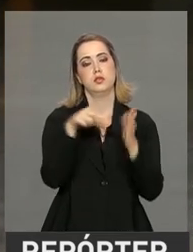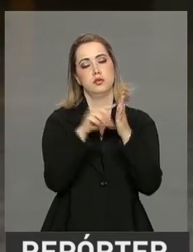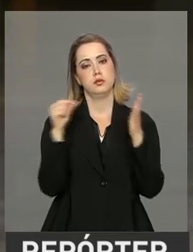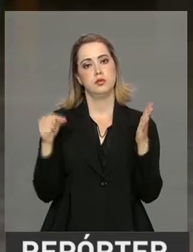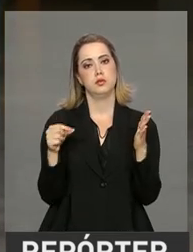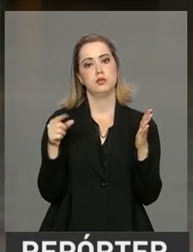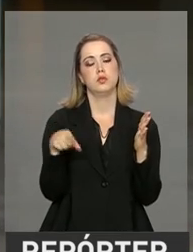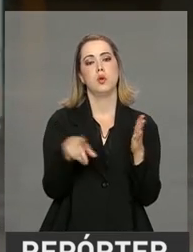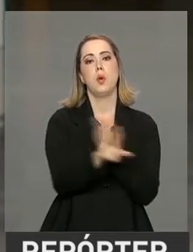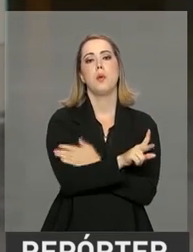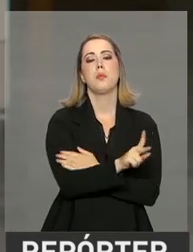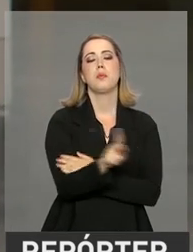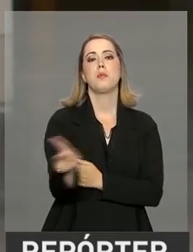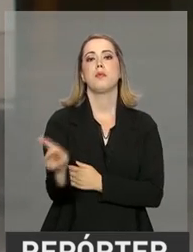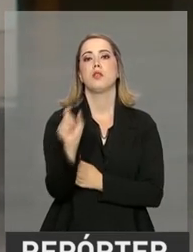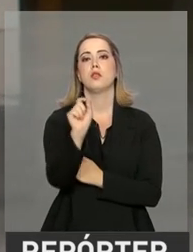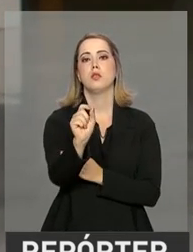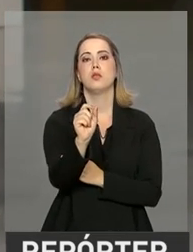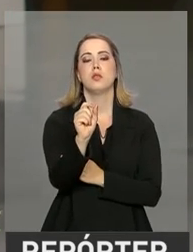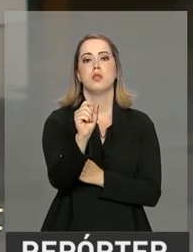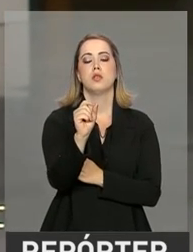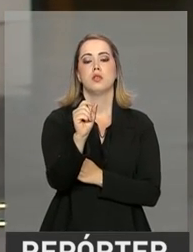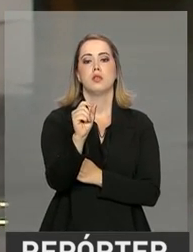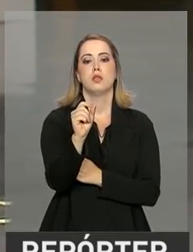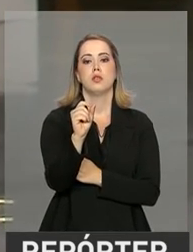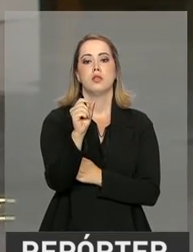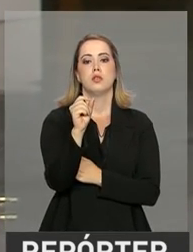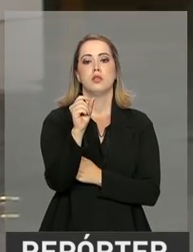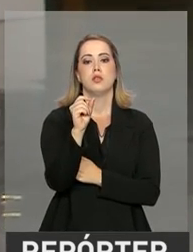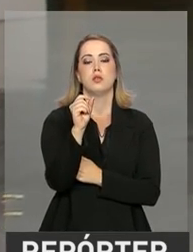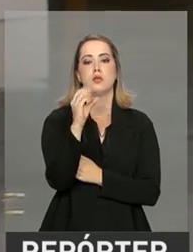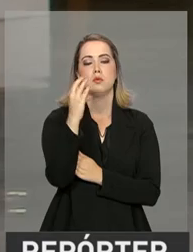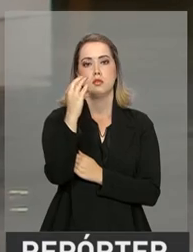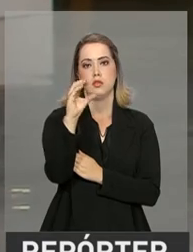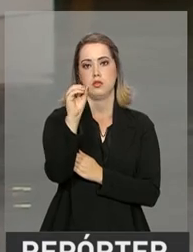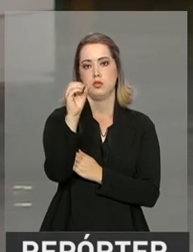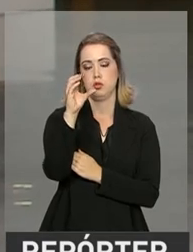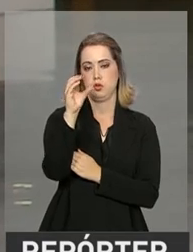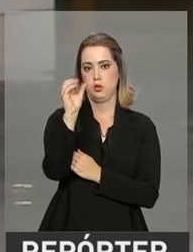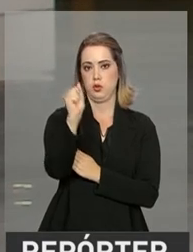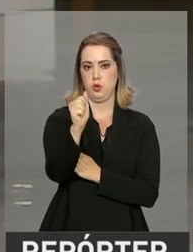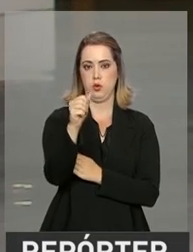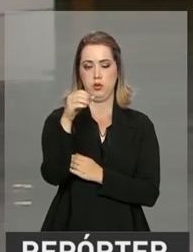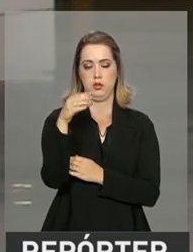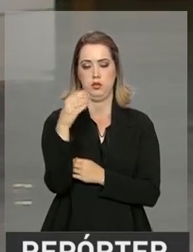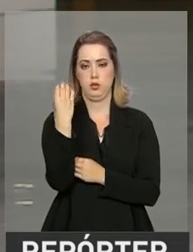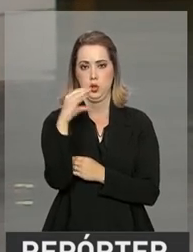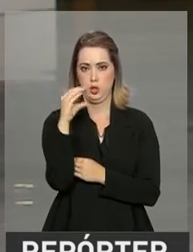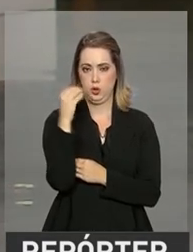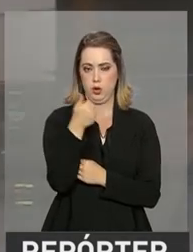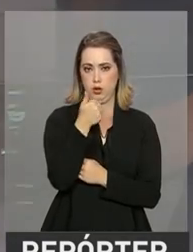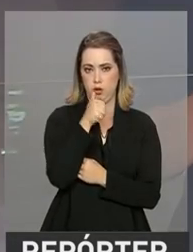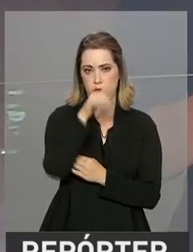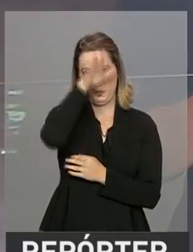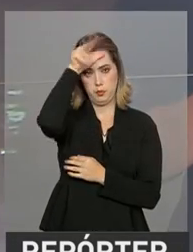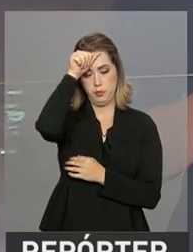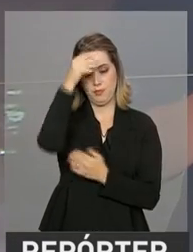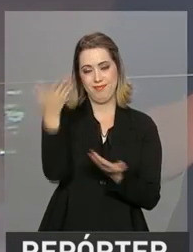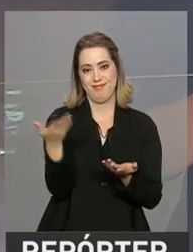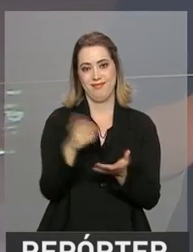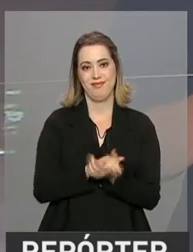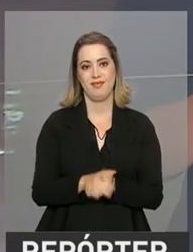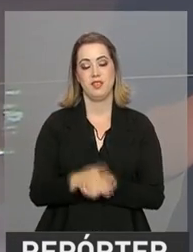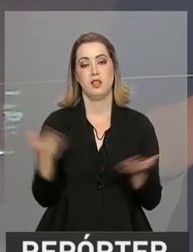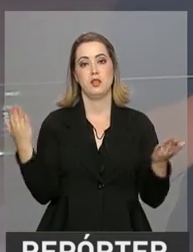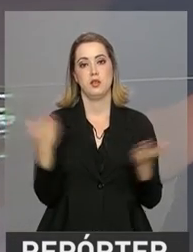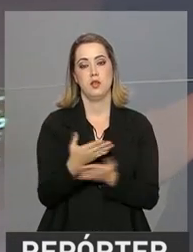o presidente mundial da Coca-Cola FEMSA, John Anthony Otazua. Voltamos com você, José Luiz. Obrigado, Luana,